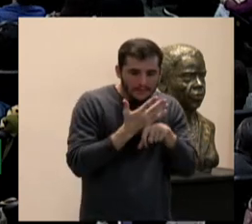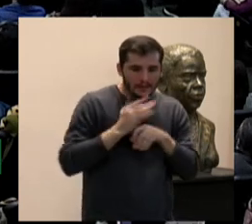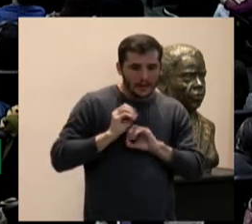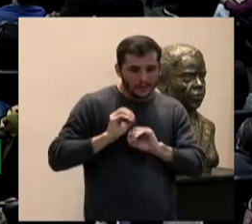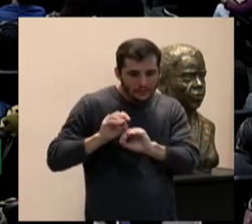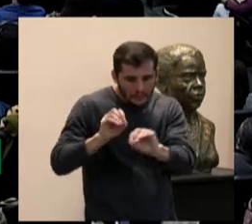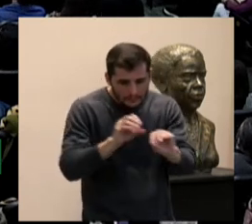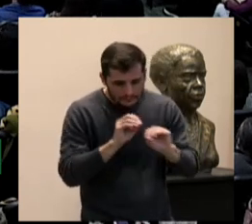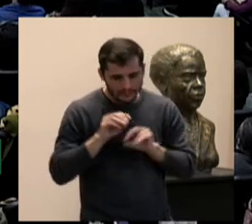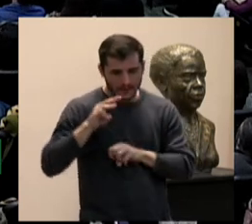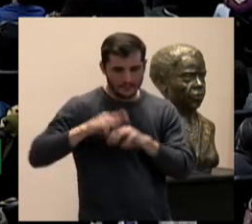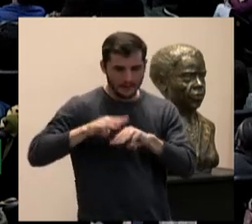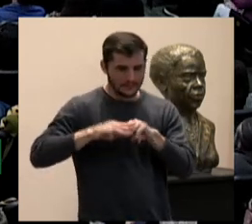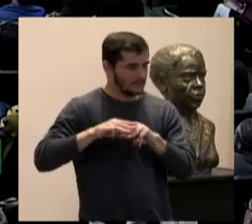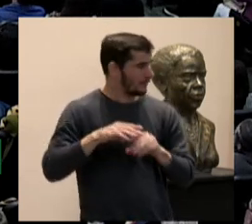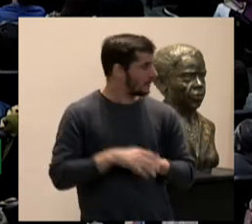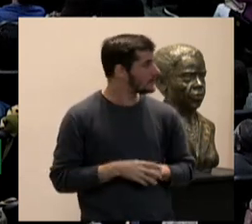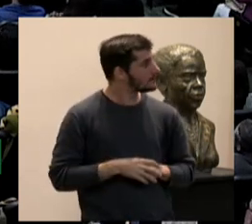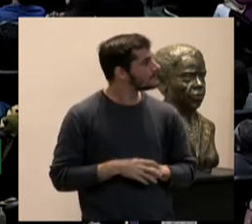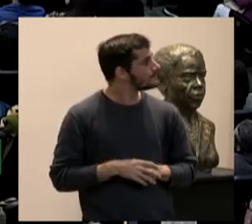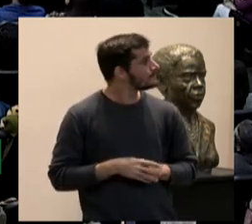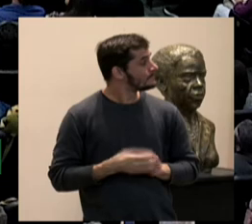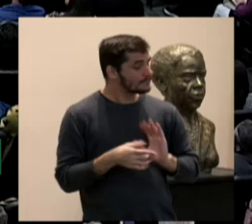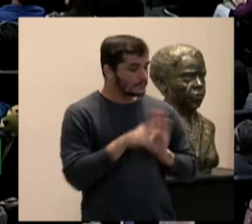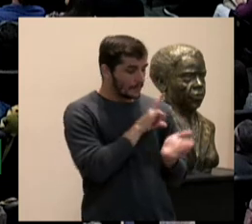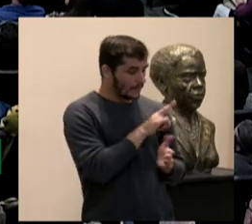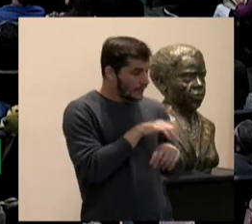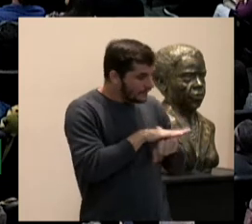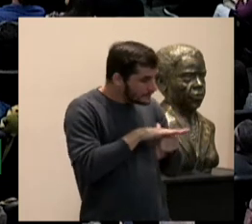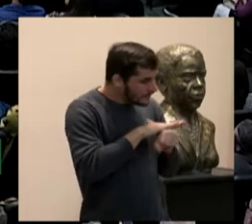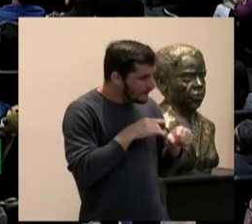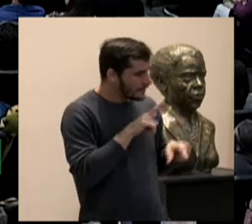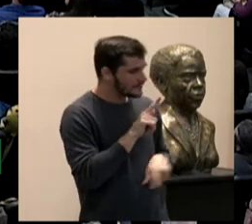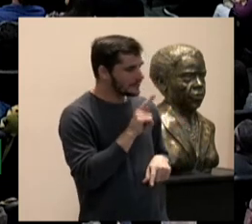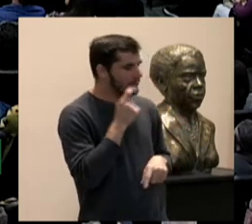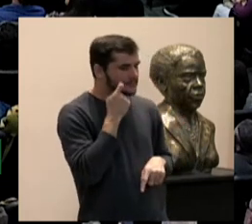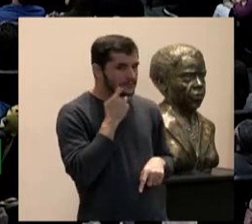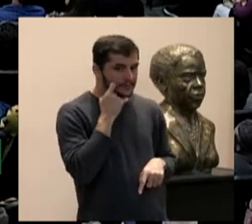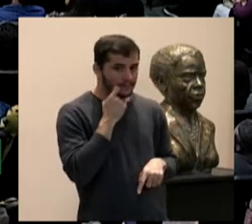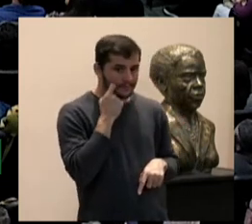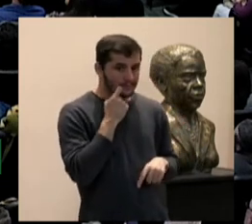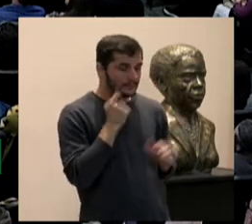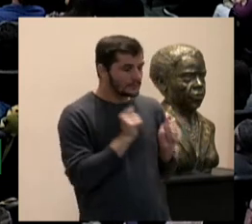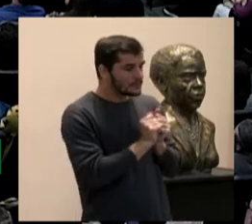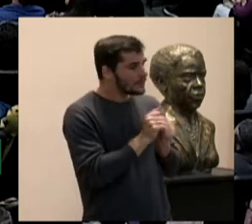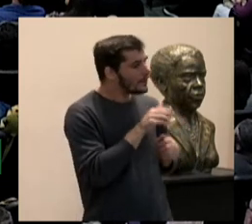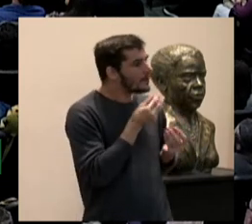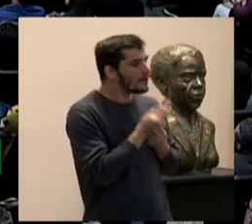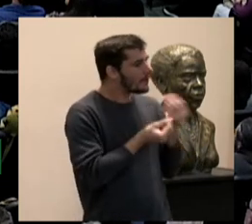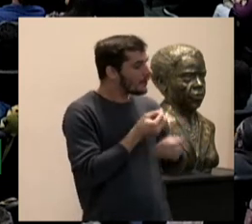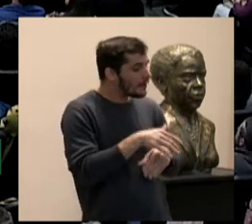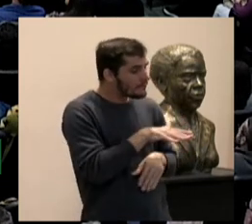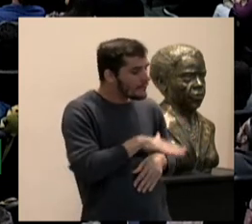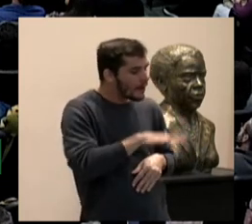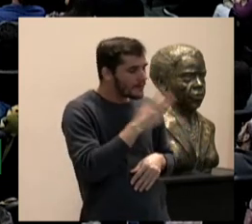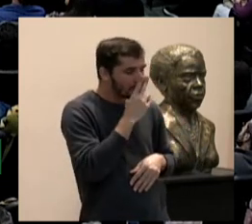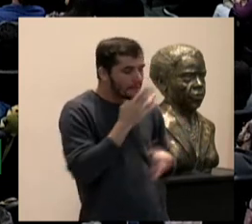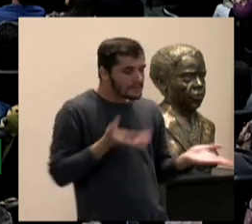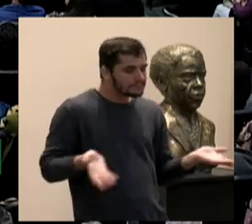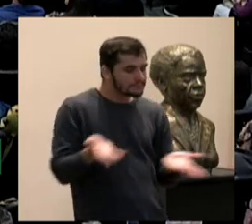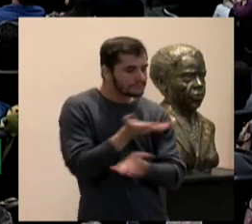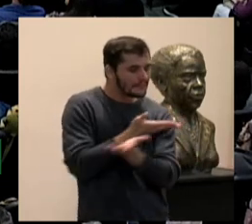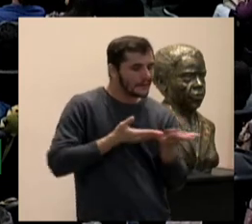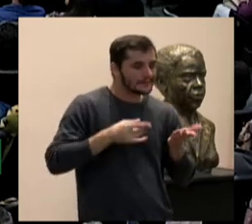matemática. Estava hoje conversando com a Ângela no almoço, como as nossas áreas, elas são atravessadas por